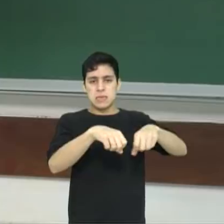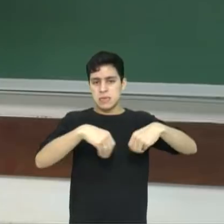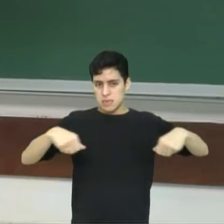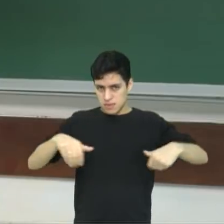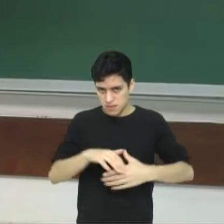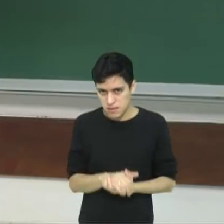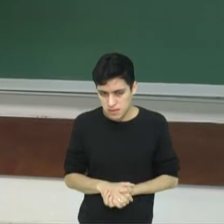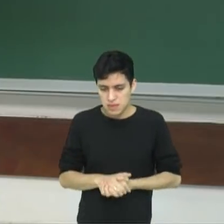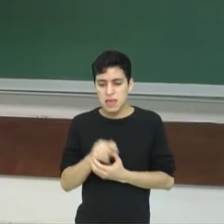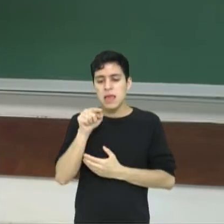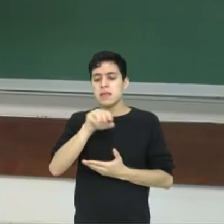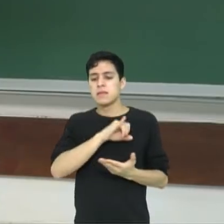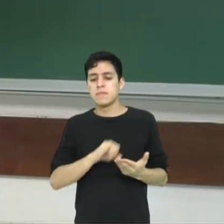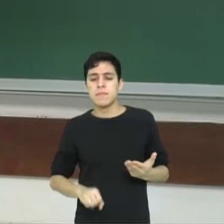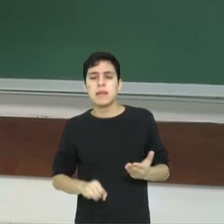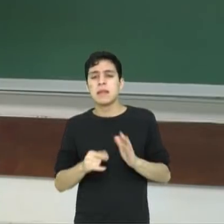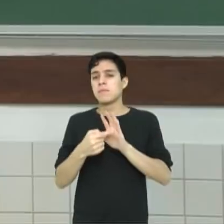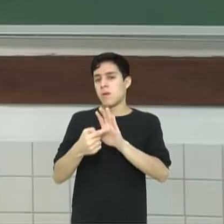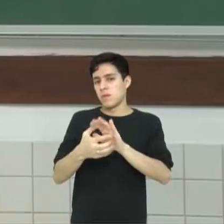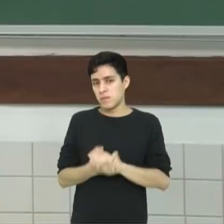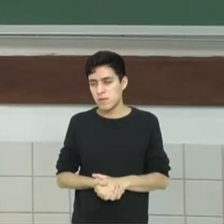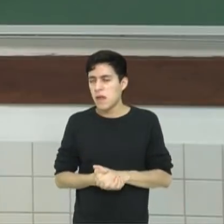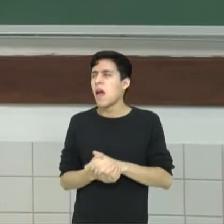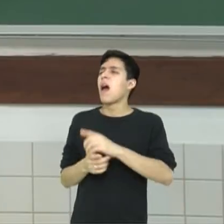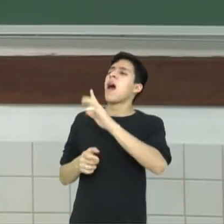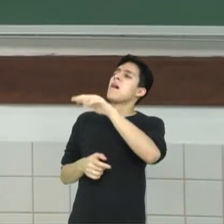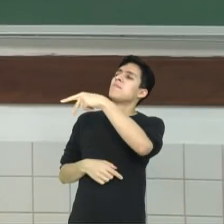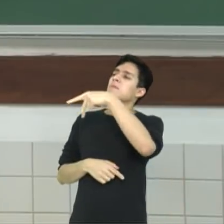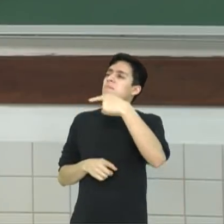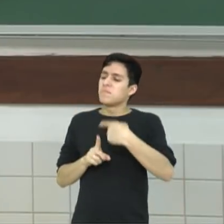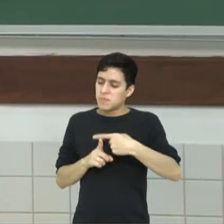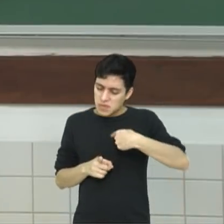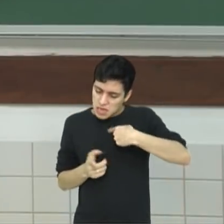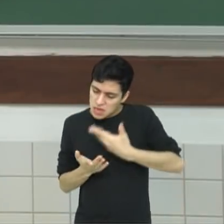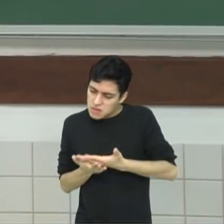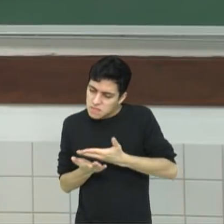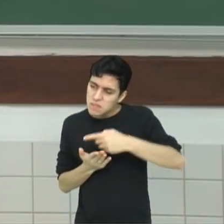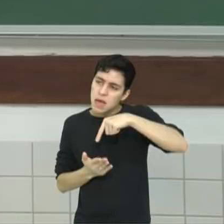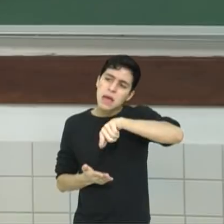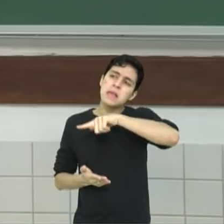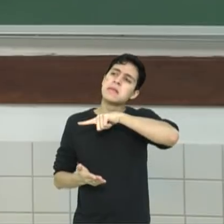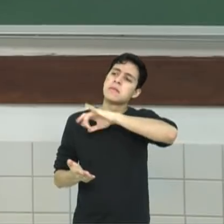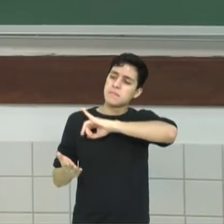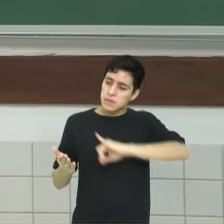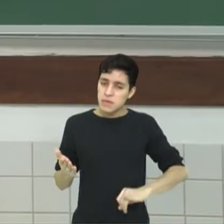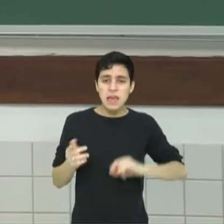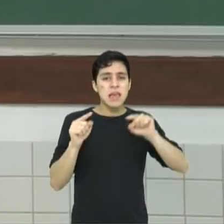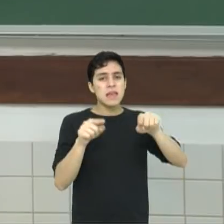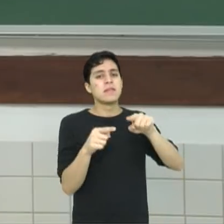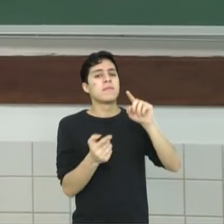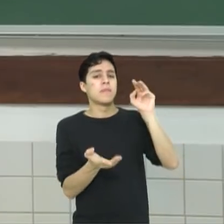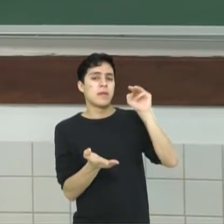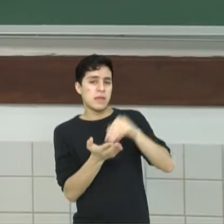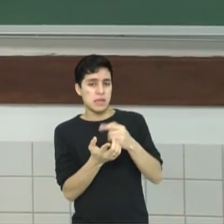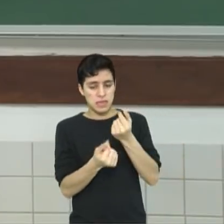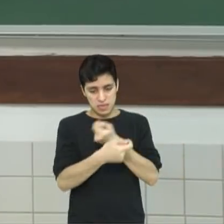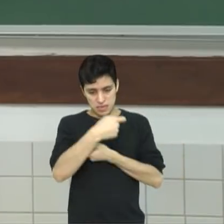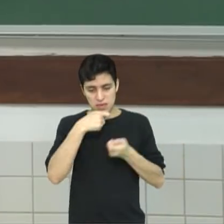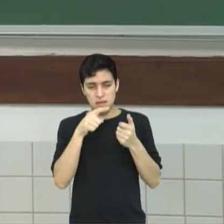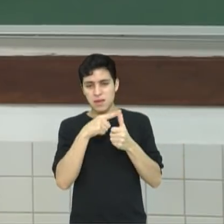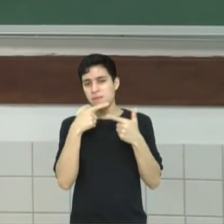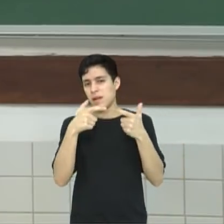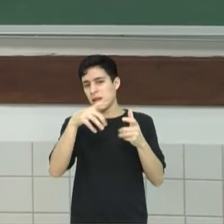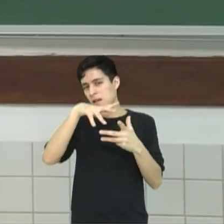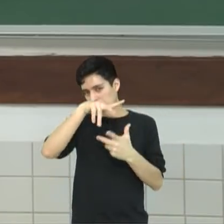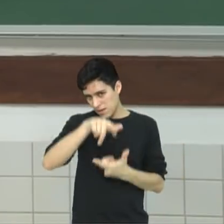isso que o imperialismo representa. Professor, por que estudar o imperialismo? Porque ele é um motivo econômico da Primeira